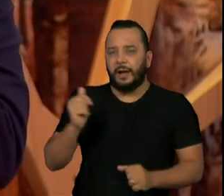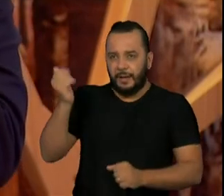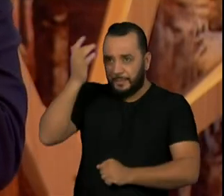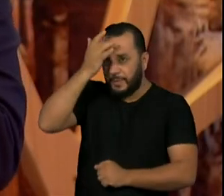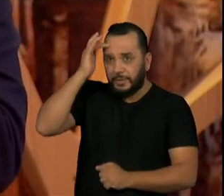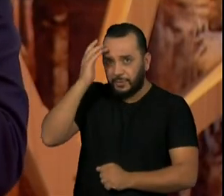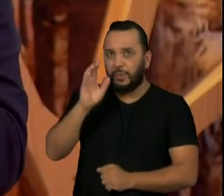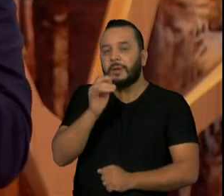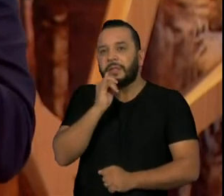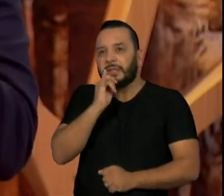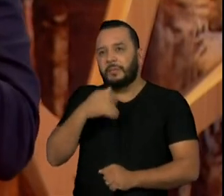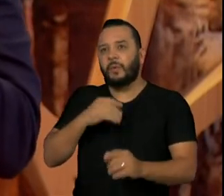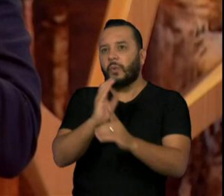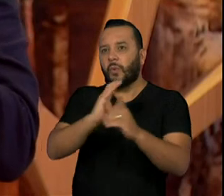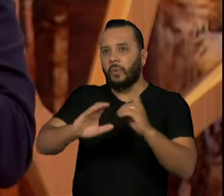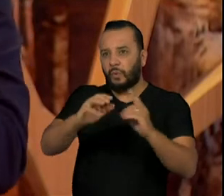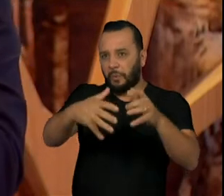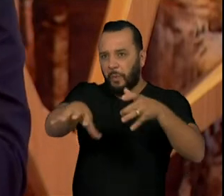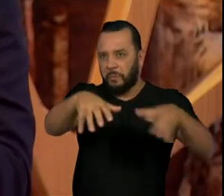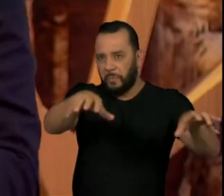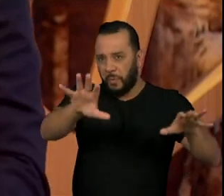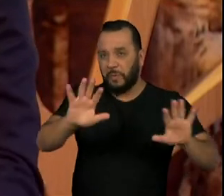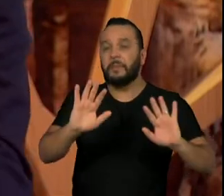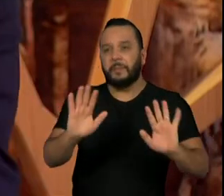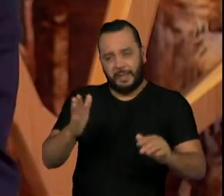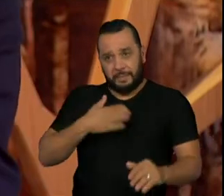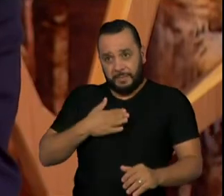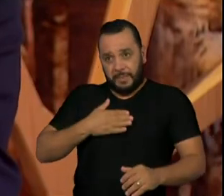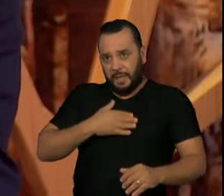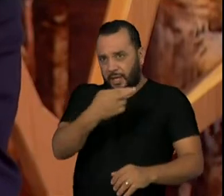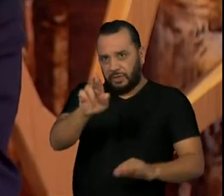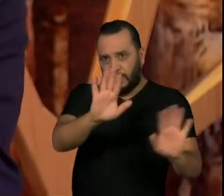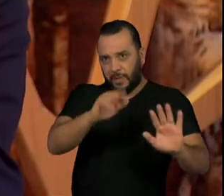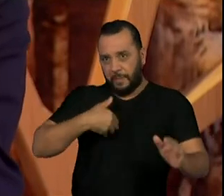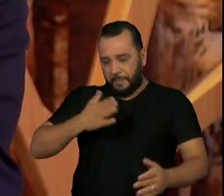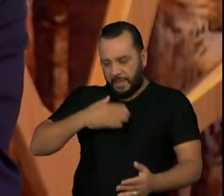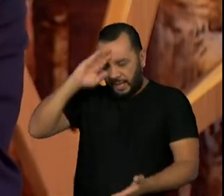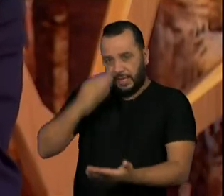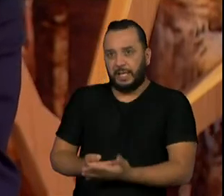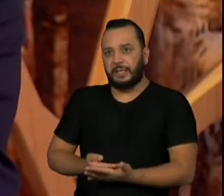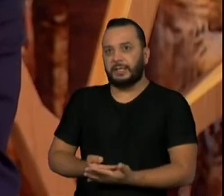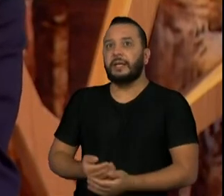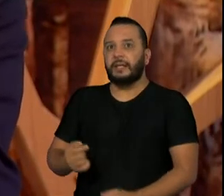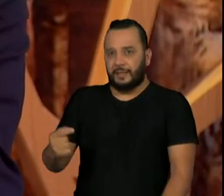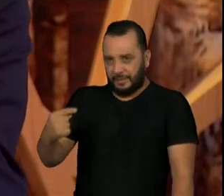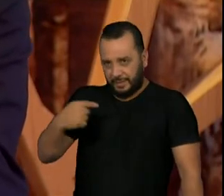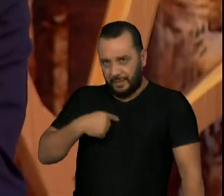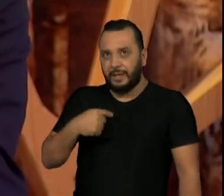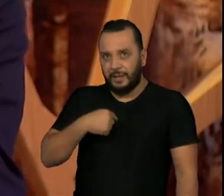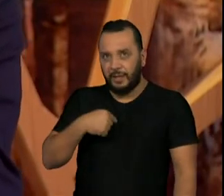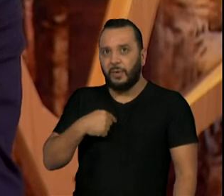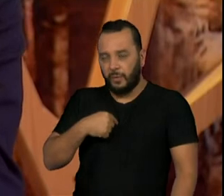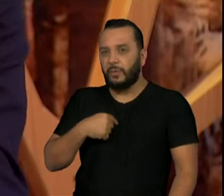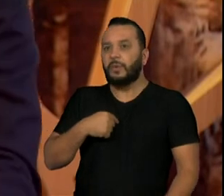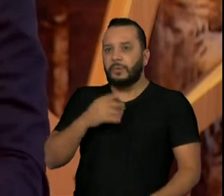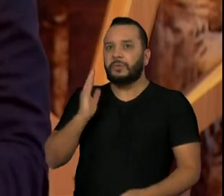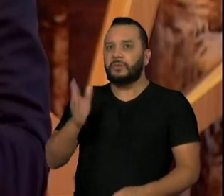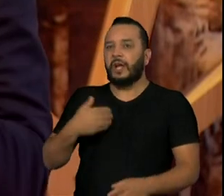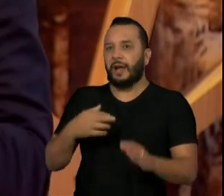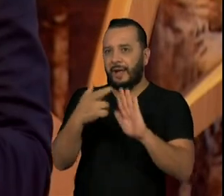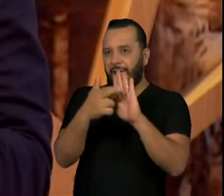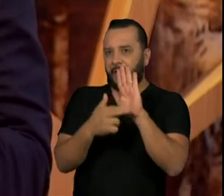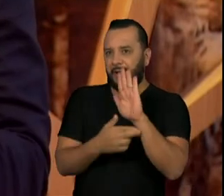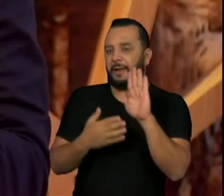culto. Aliás, eu quero só falar uma coisa, que não em propaganda a minha religião, mas a minha crença. Eu advogo, entre as minhas formas doutrinárias,